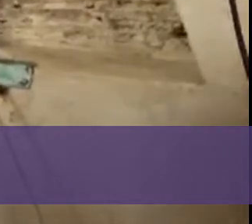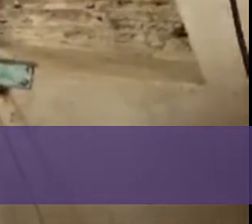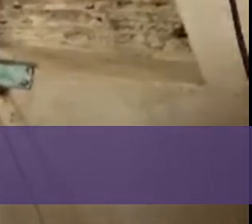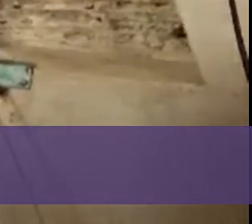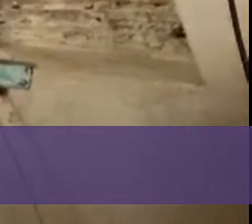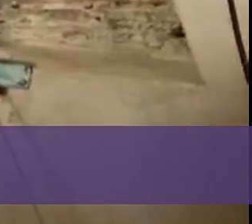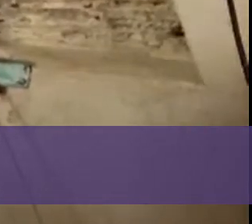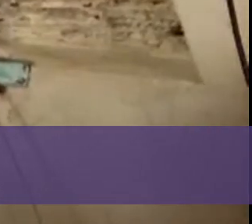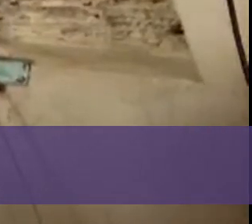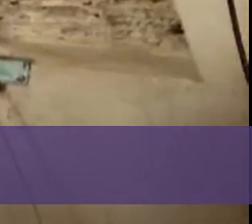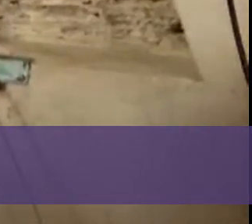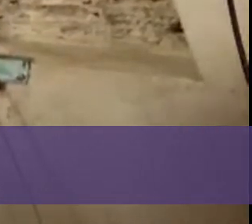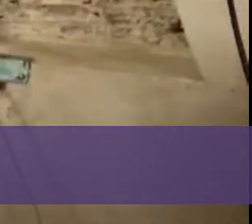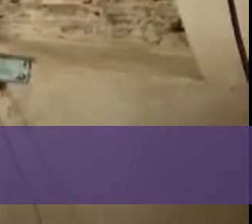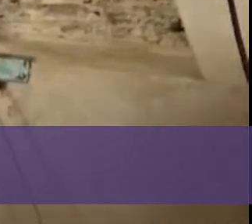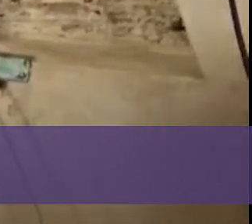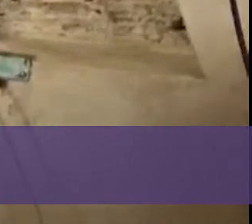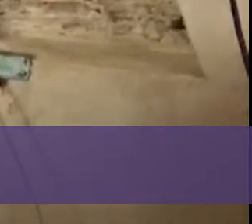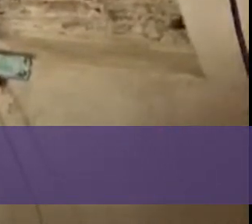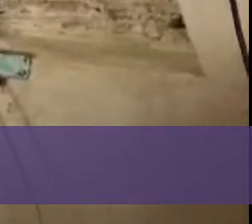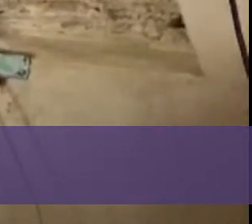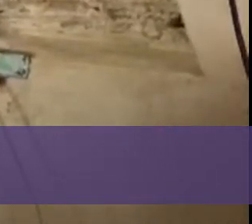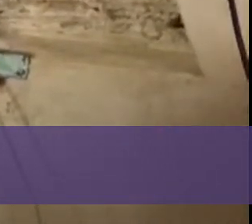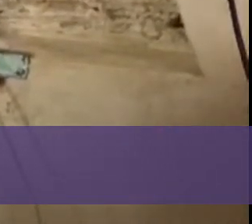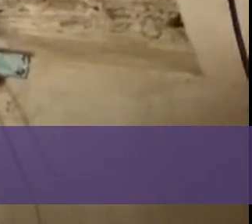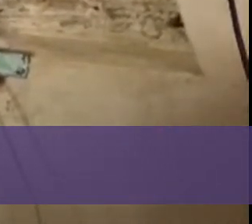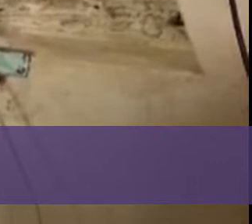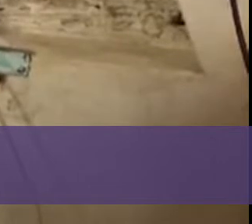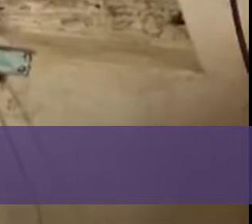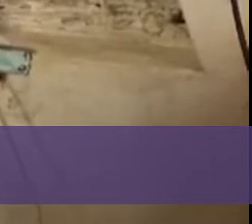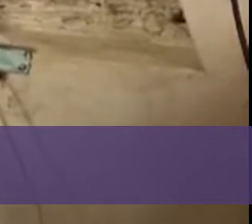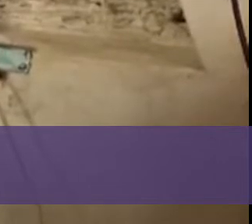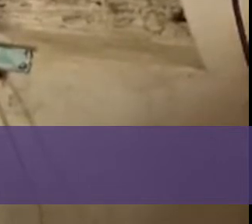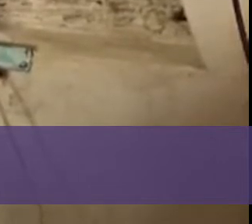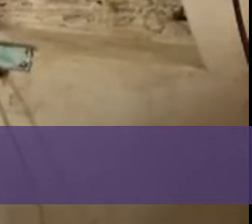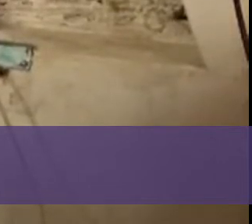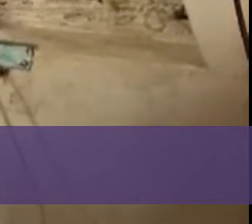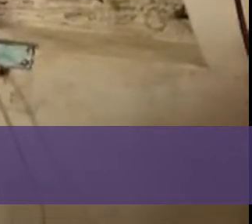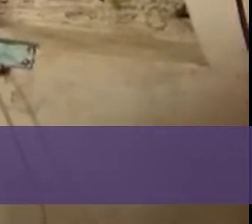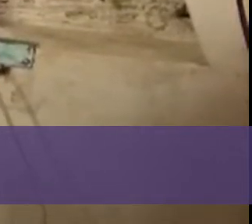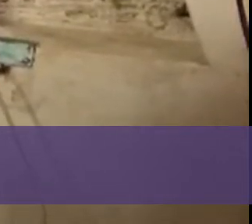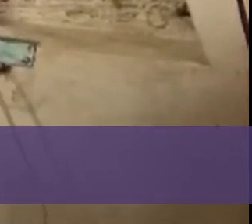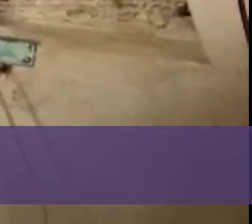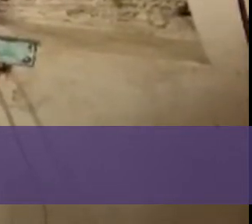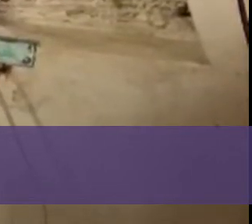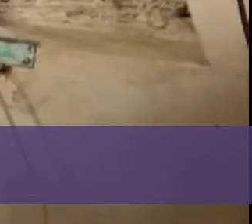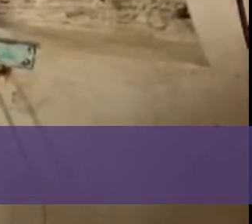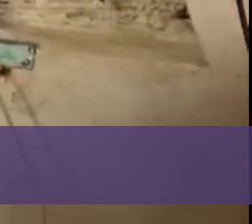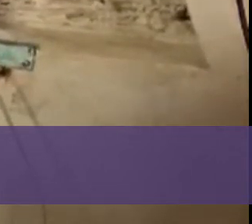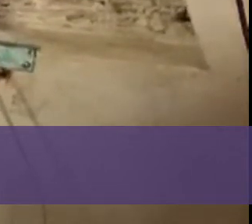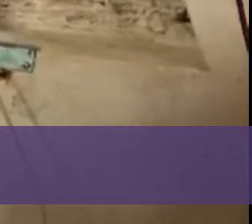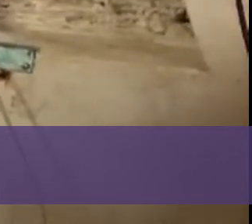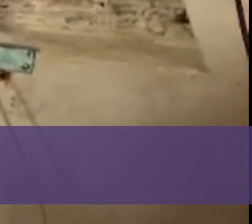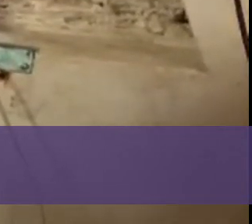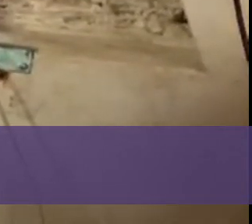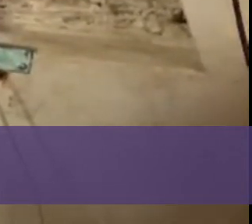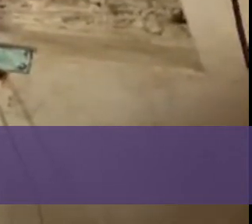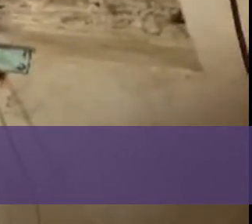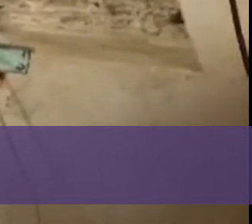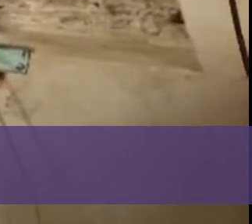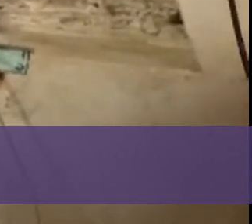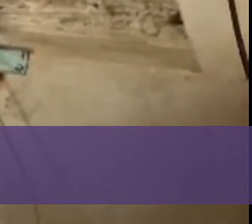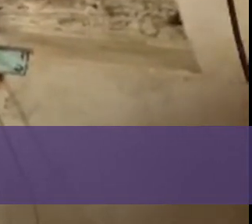on avait la capacité de faire des expositions thématiques de grande qualité, et je crois que c'était surtout